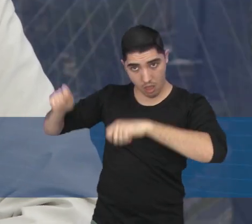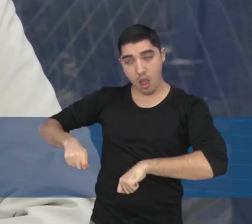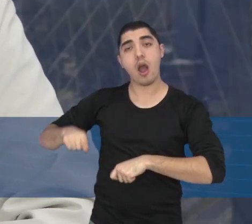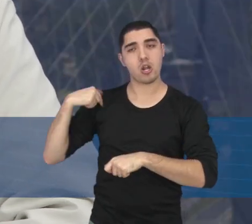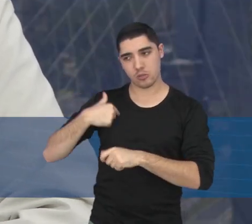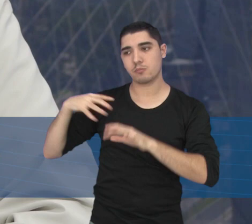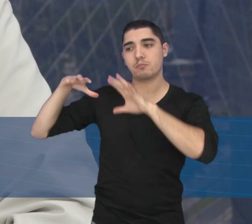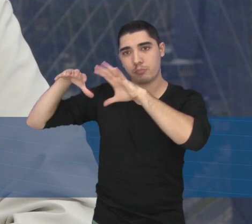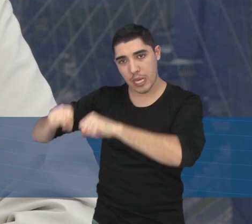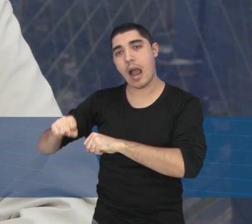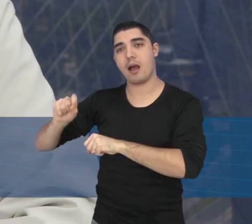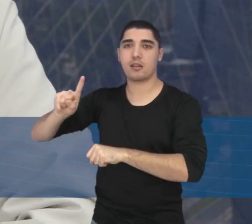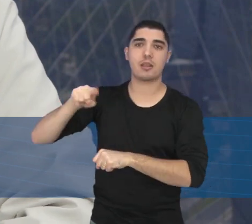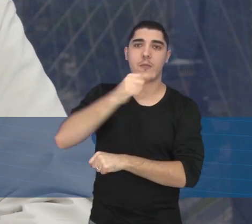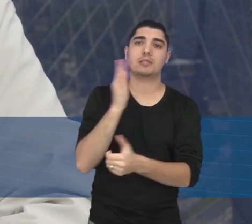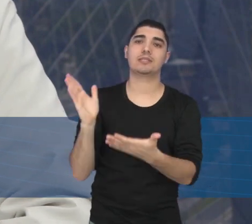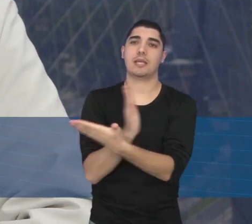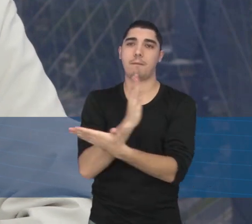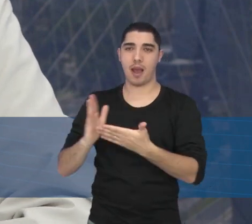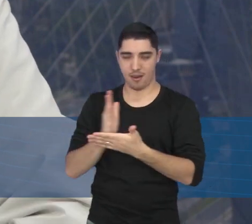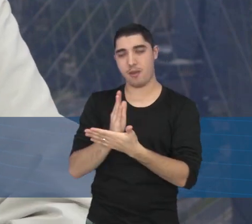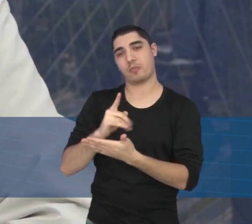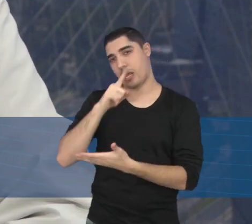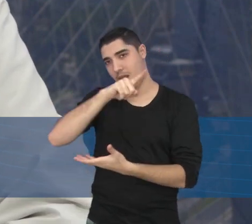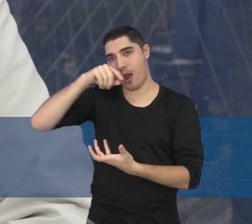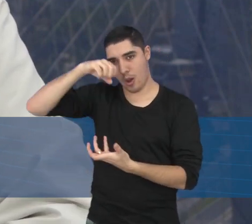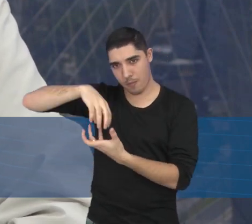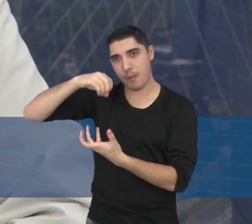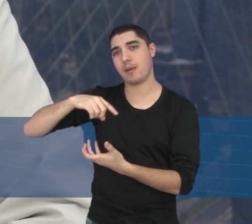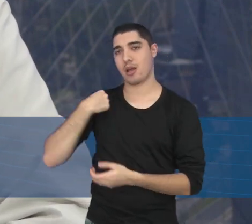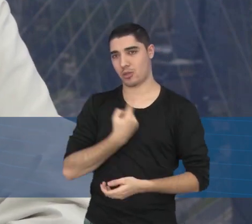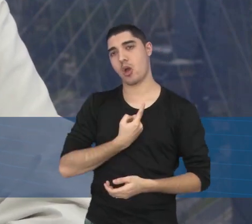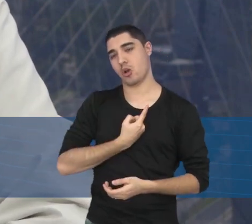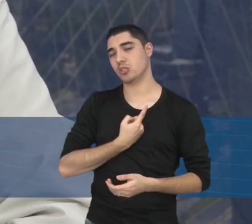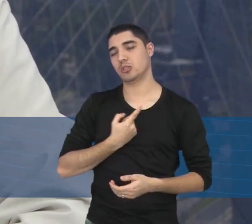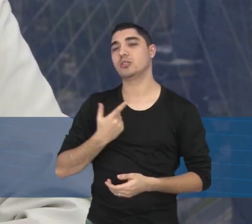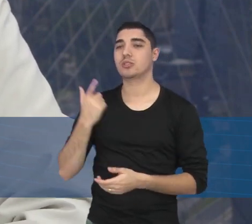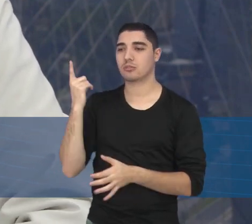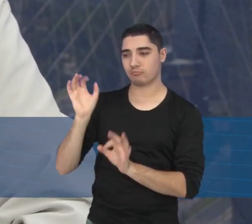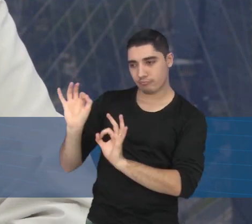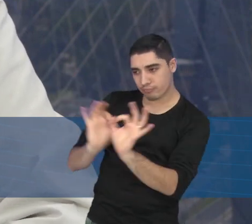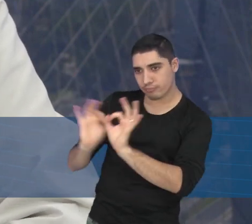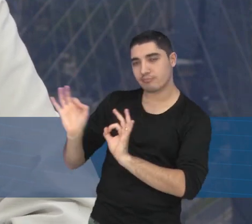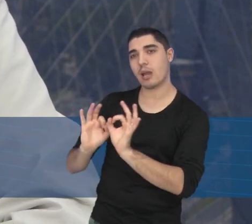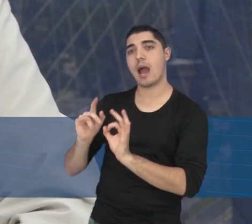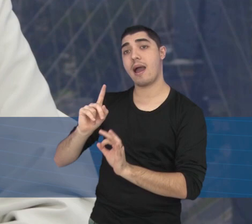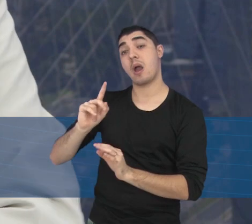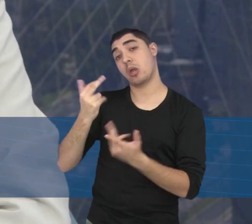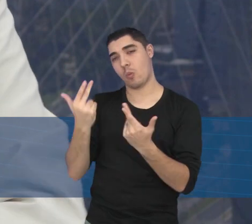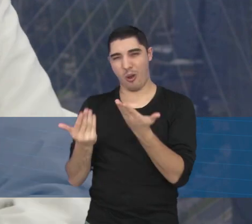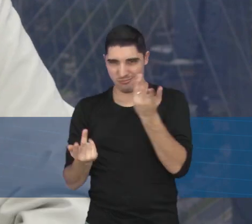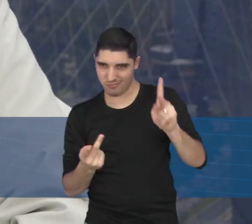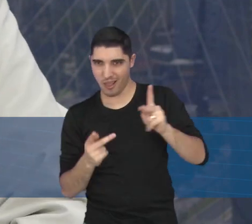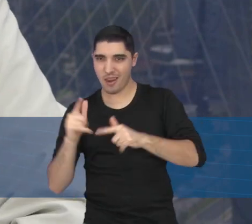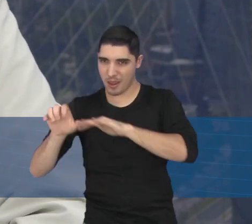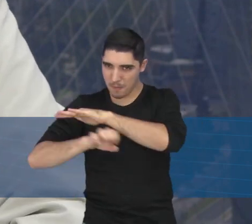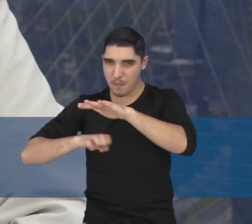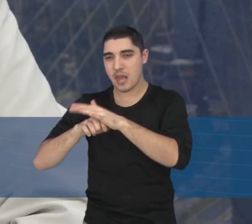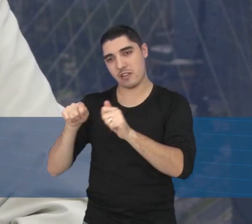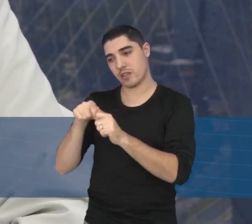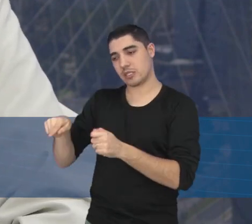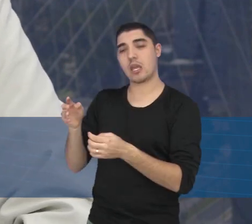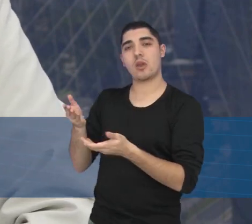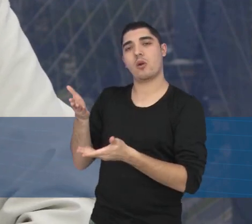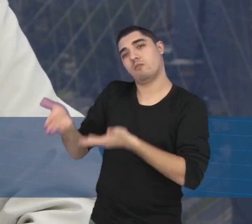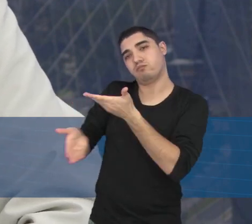pareça, para dar uma destinação adequada e vai para a empresa, né? No caso como a GMClog, que vai fazer esse tratamento específico do uso